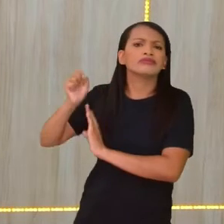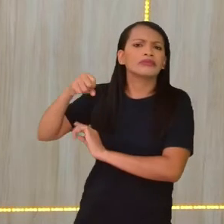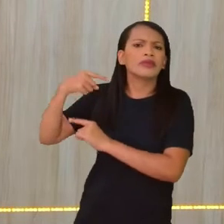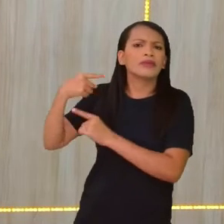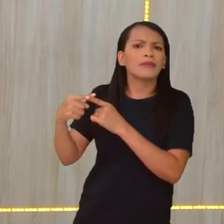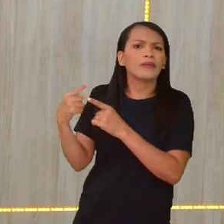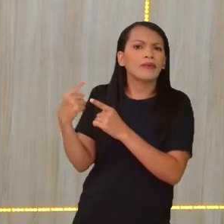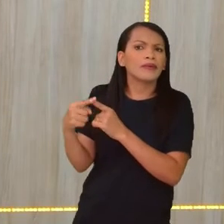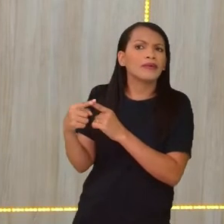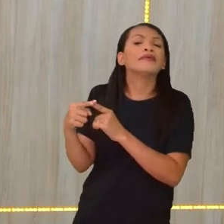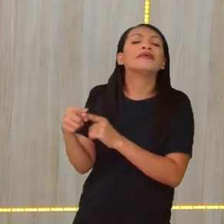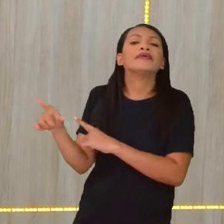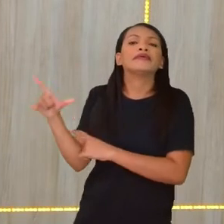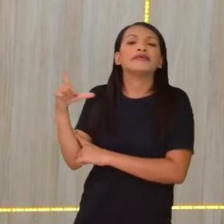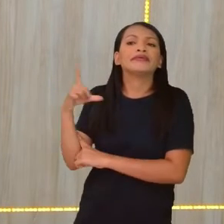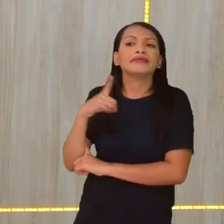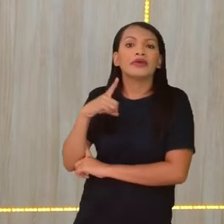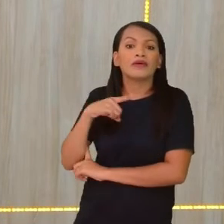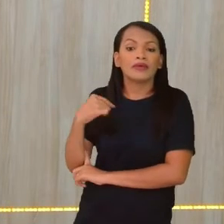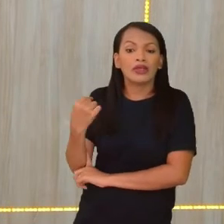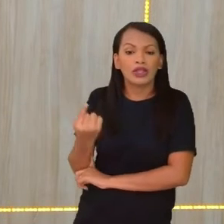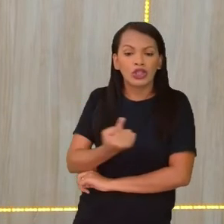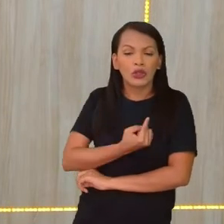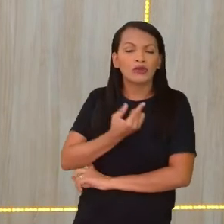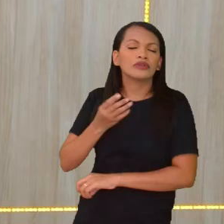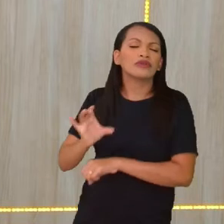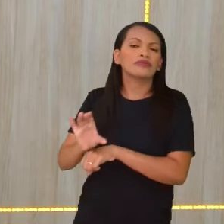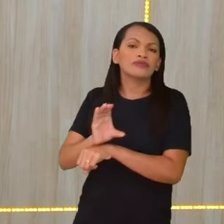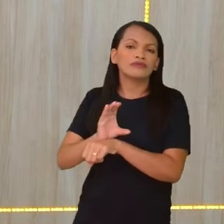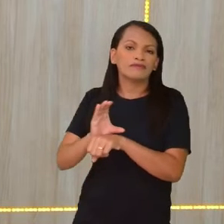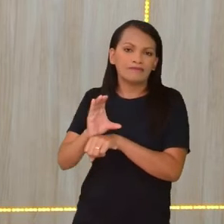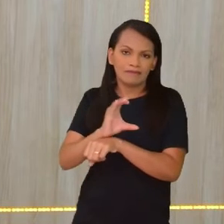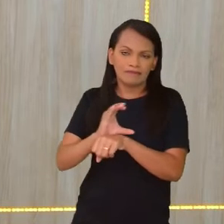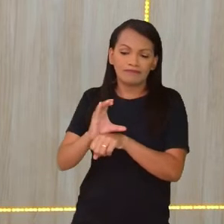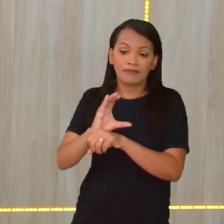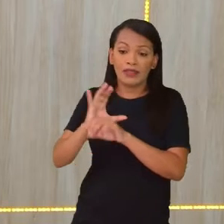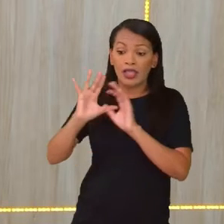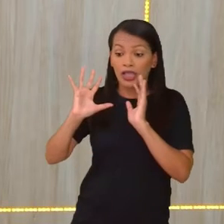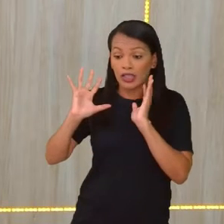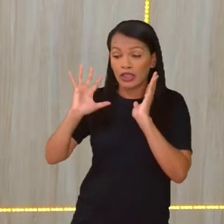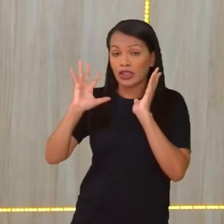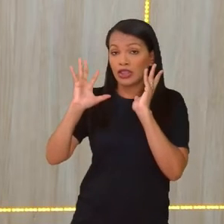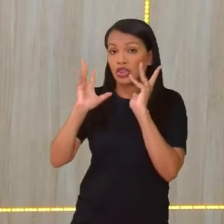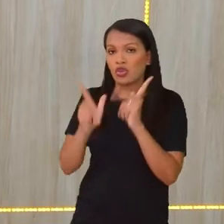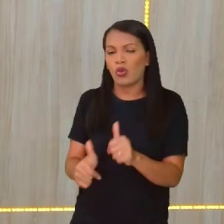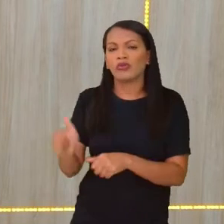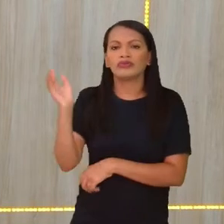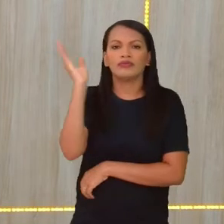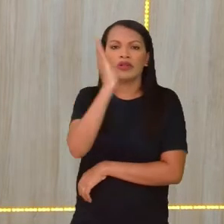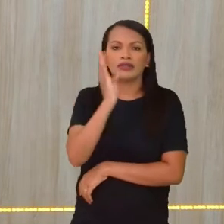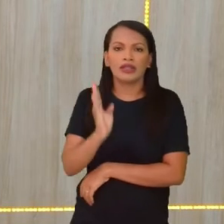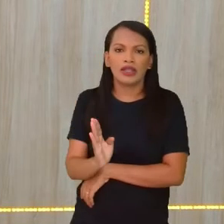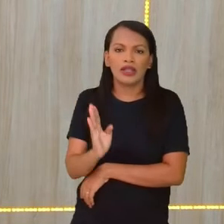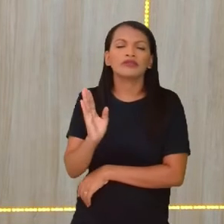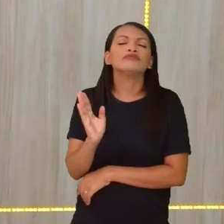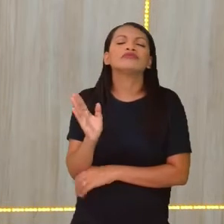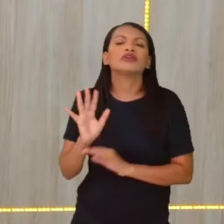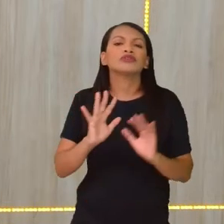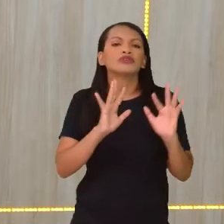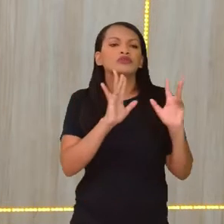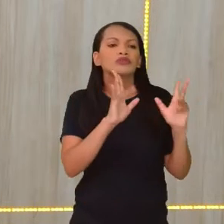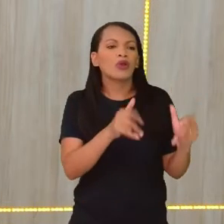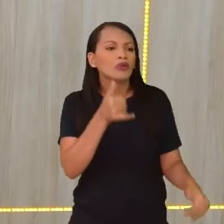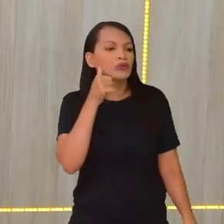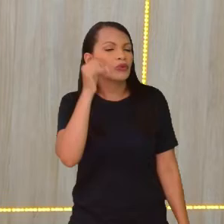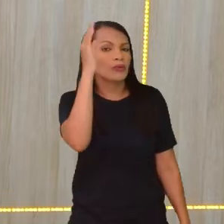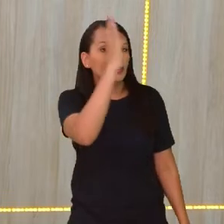porque embora a gente tenha, né, na nossa Constituição, né, que todos os brasileiros e brasileiras são iguais